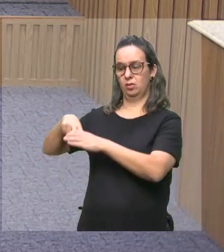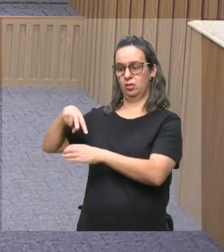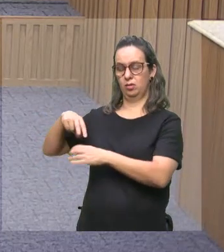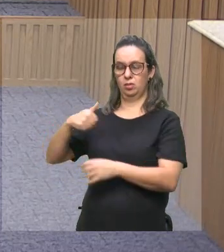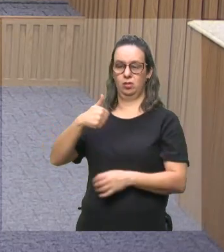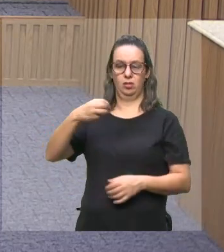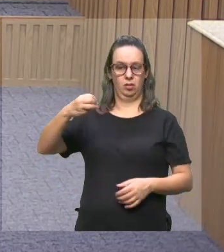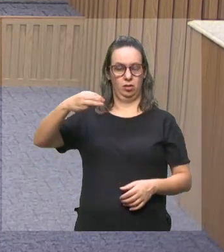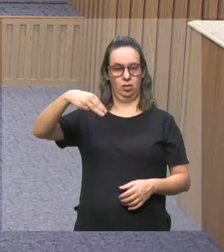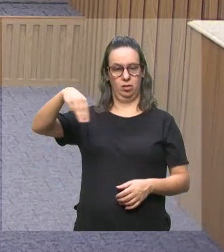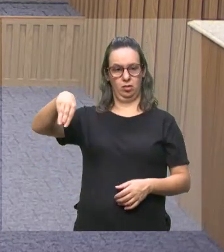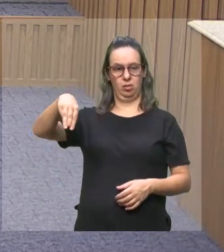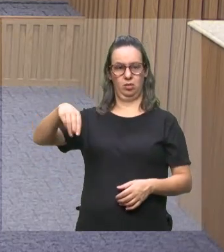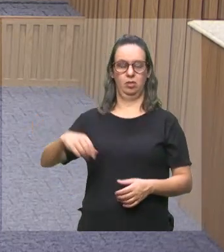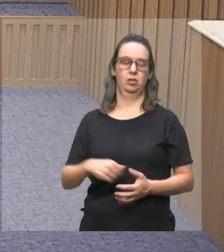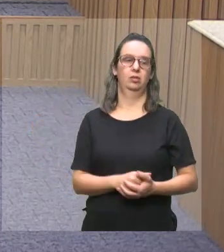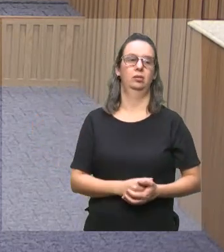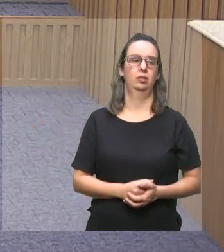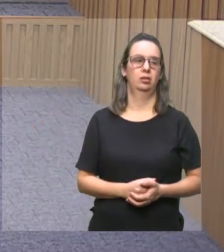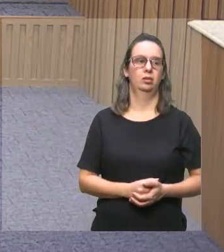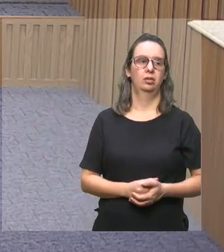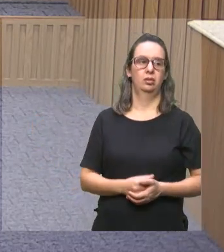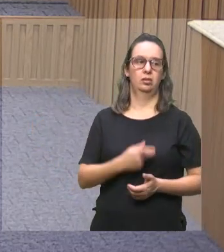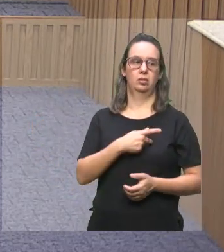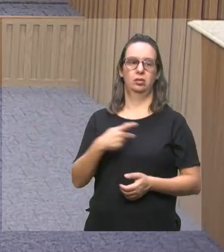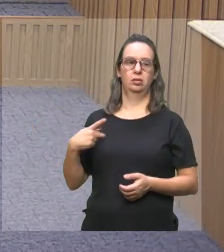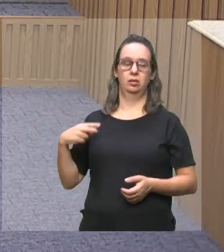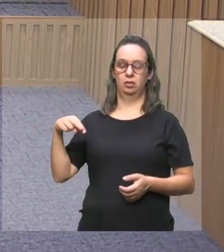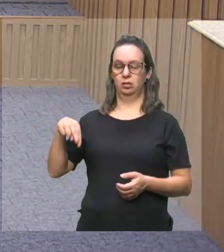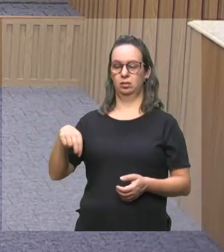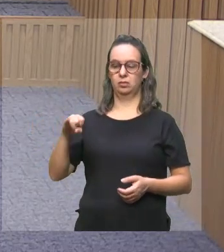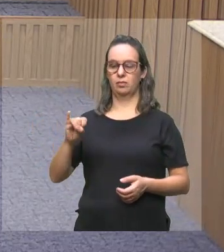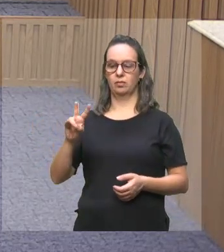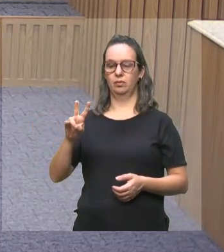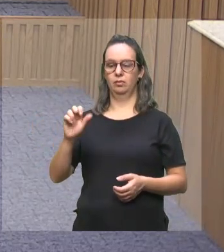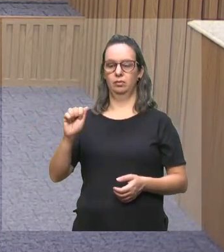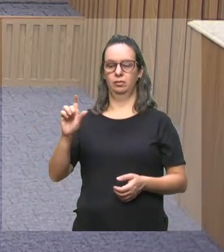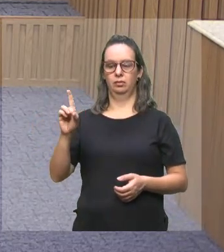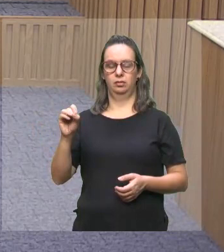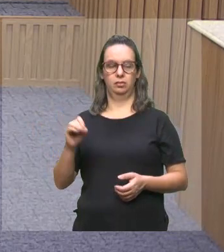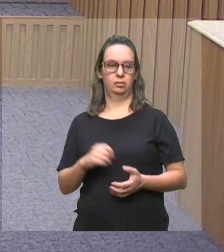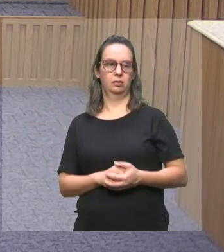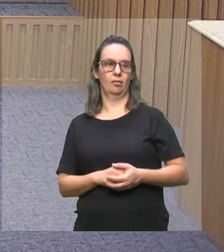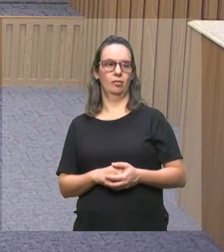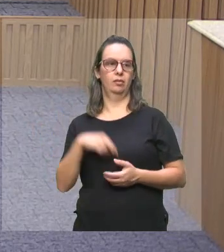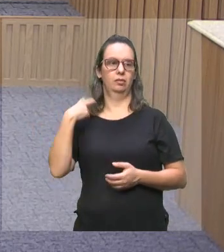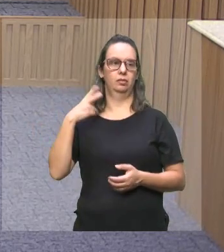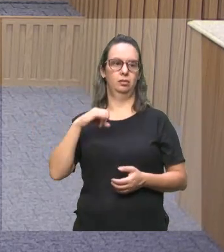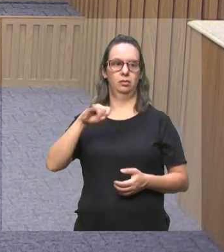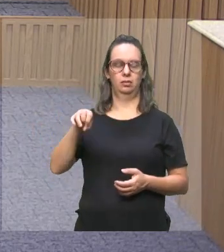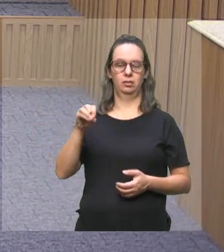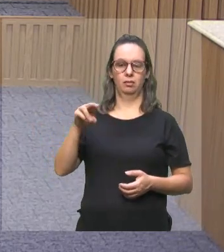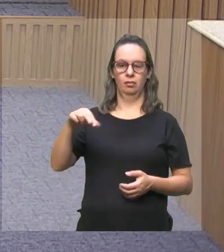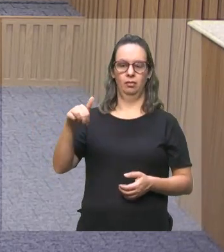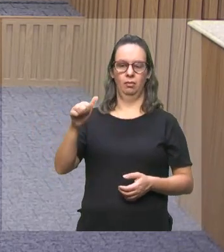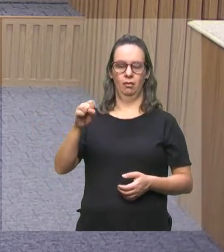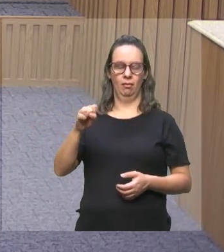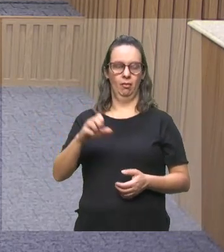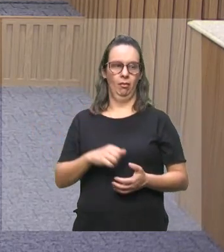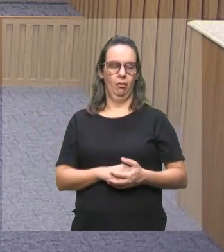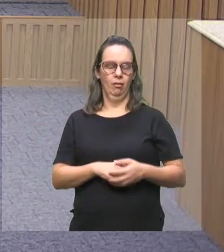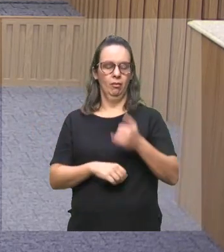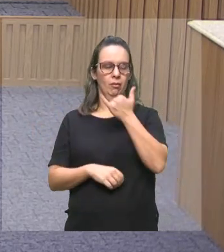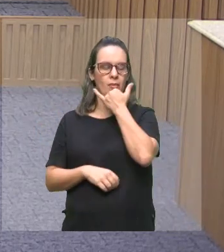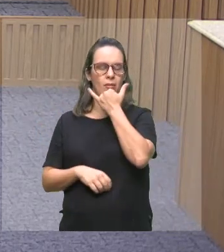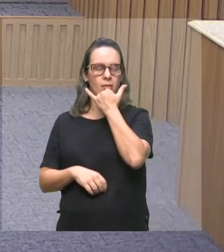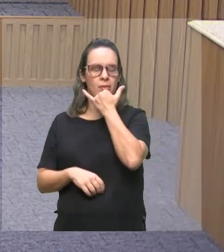minutos são o vereador Nivaldo dos Santos e o vereador Jonas Campos. Ok? Me desculpe aí.